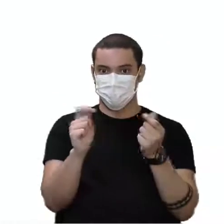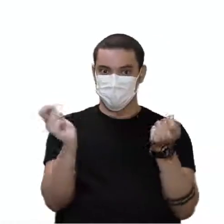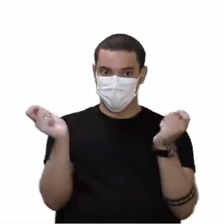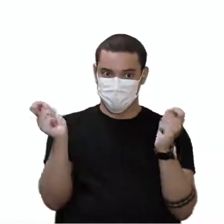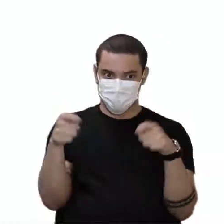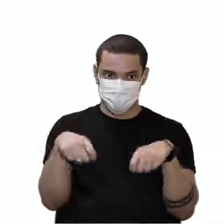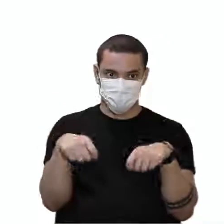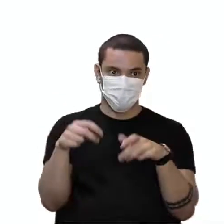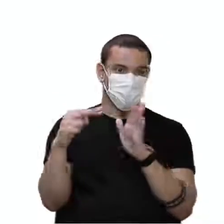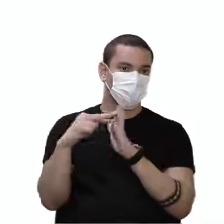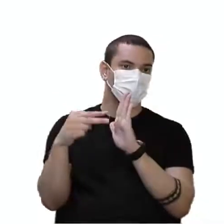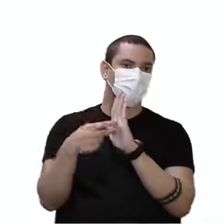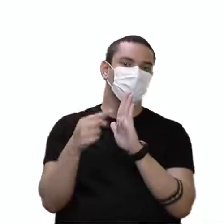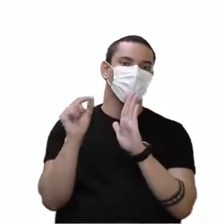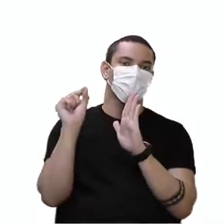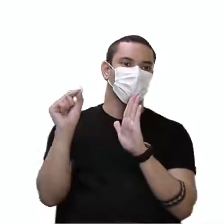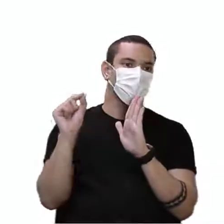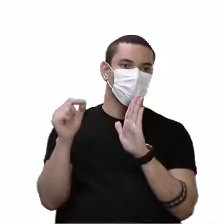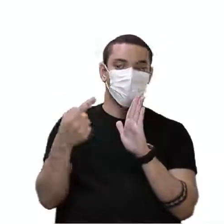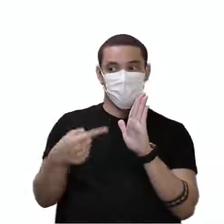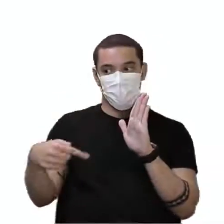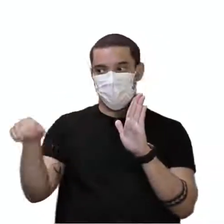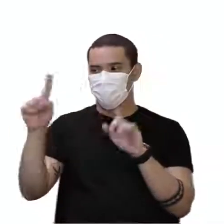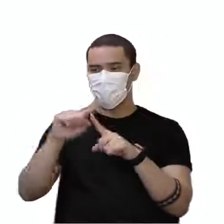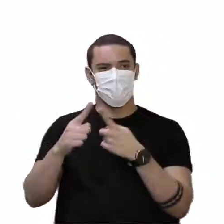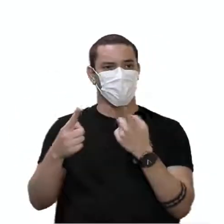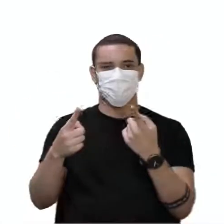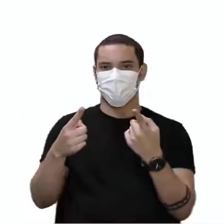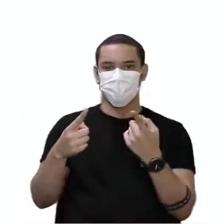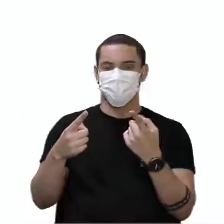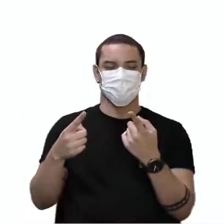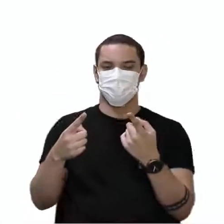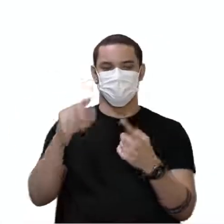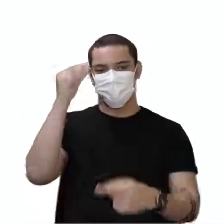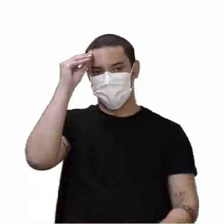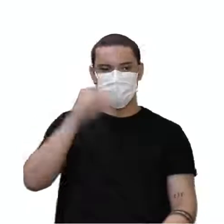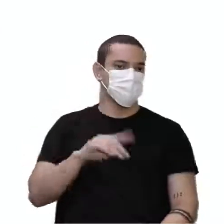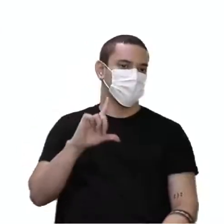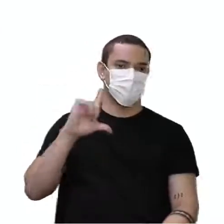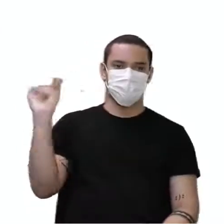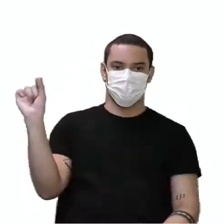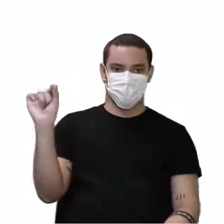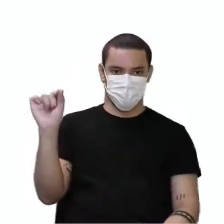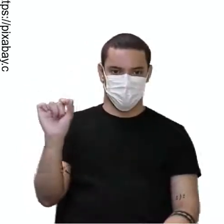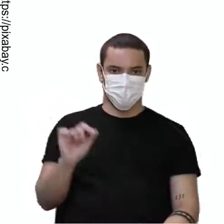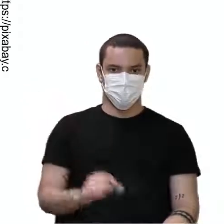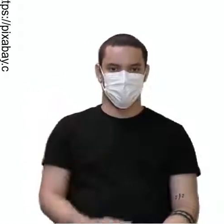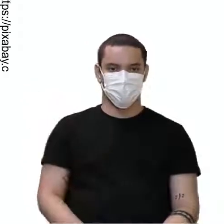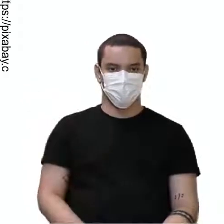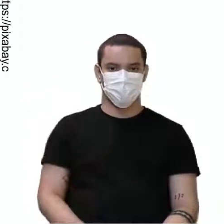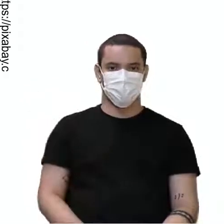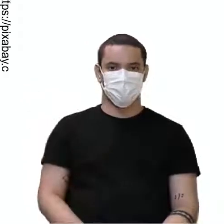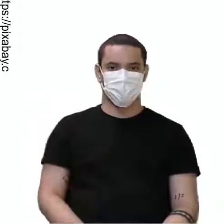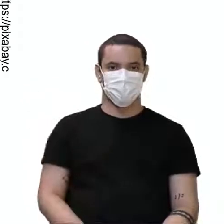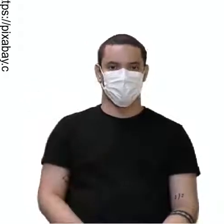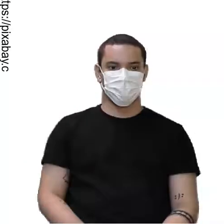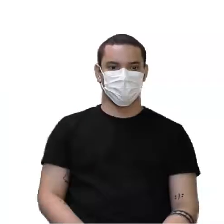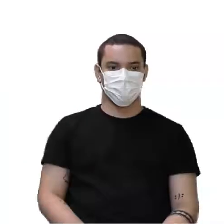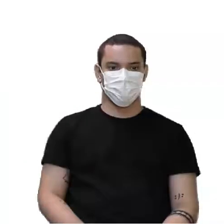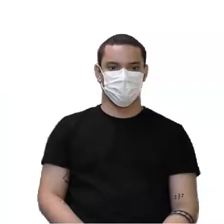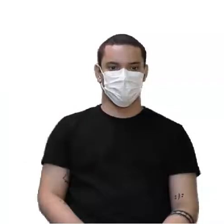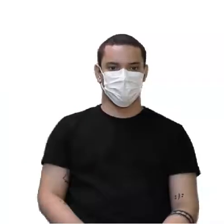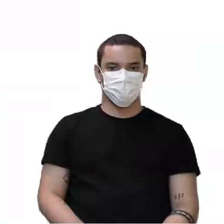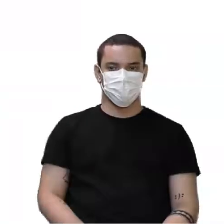dizer que a pessoa foi, mas não está mais lá. Aí, nesse caso, eu vou usar qual? O been